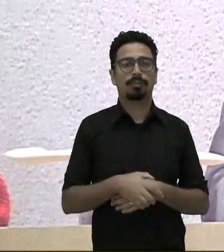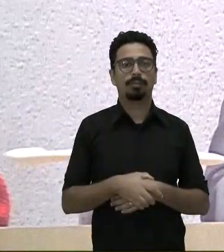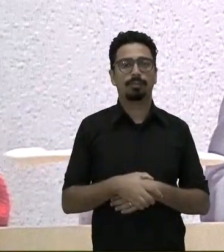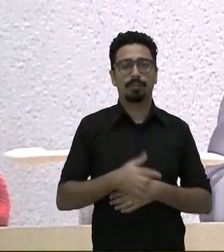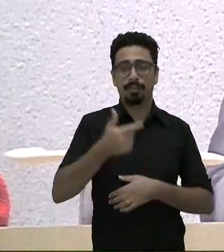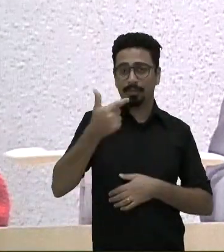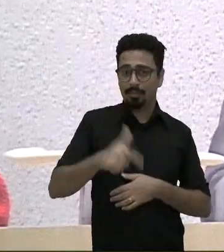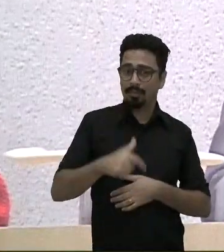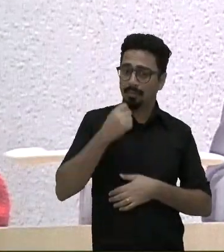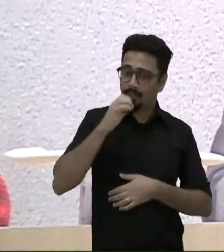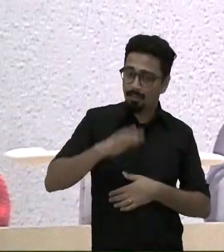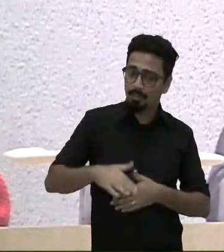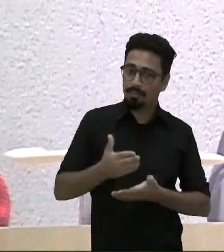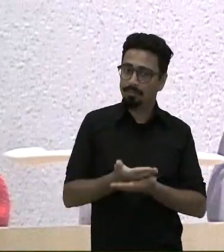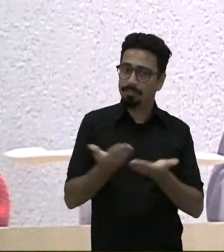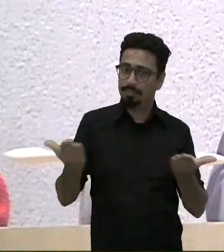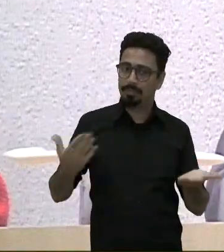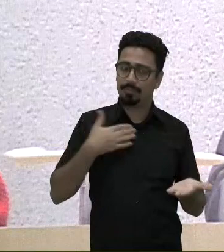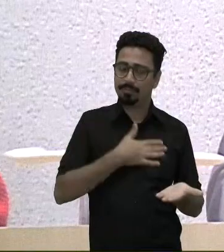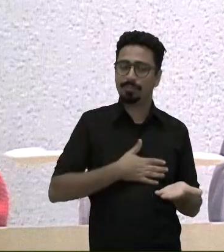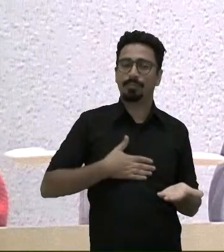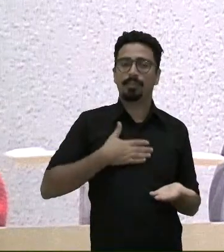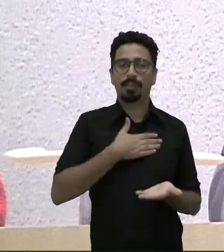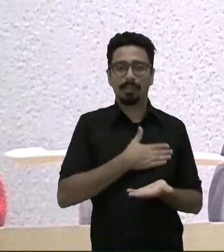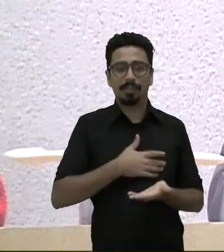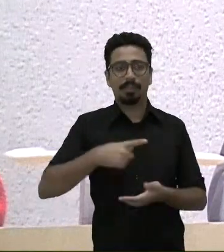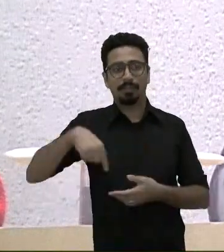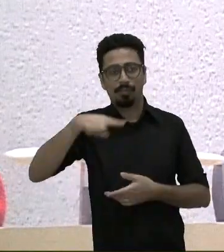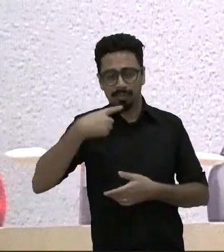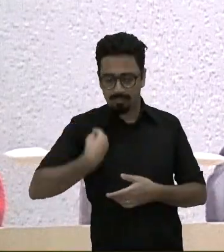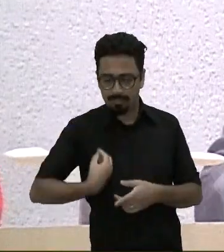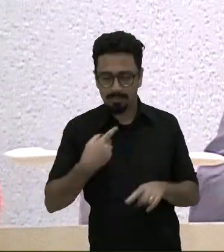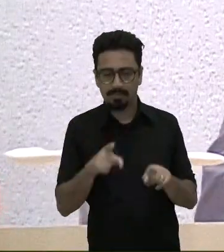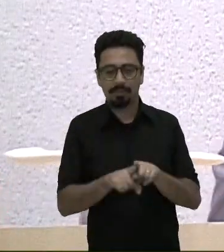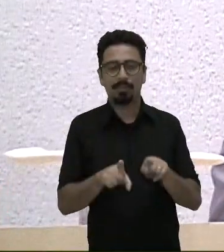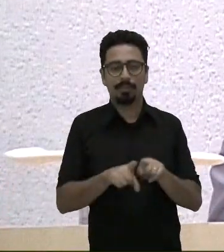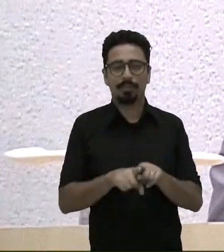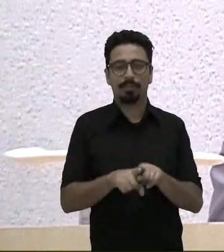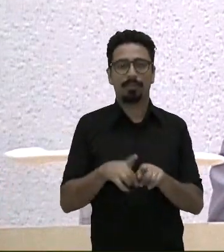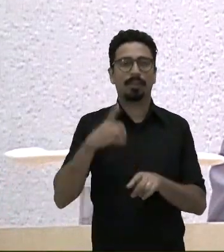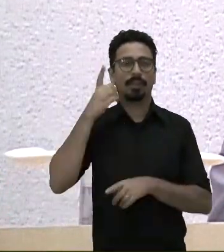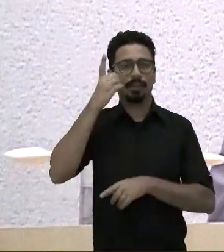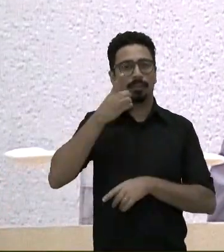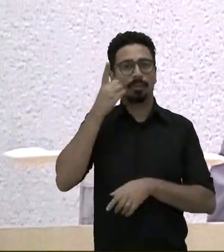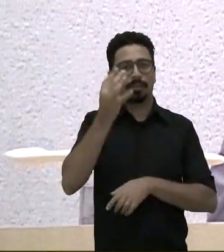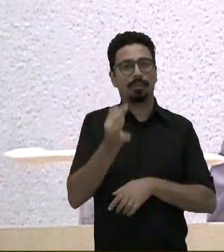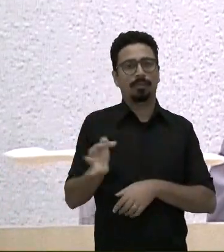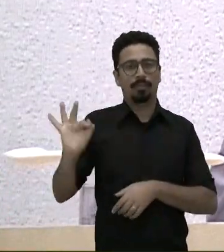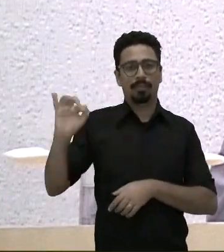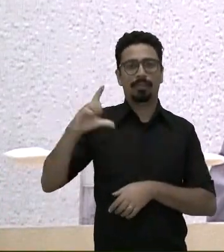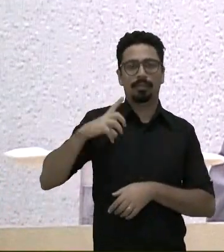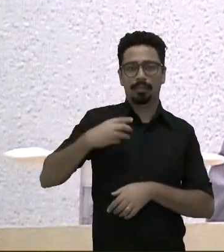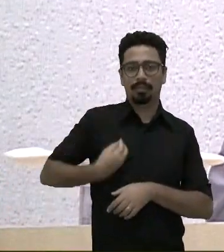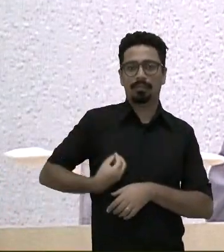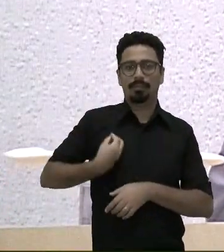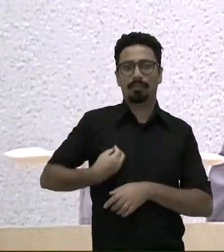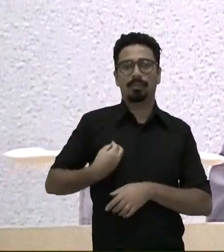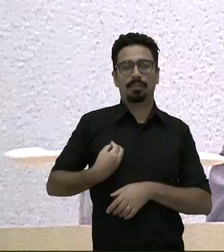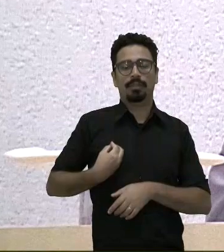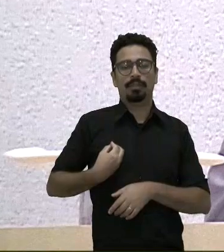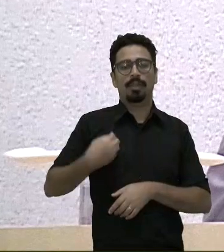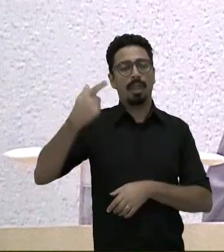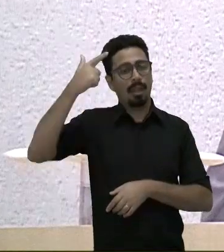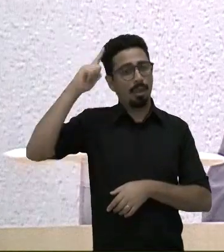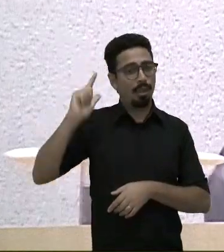Novamente, boa tarde a todos. É um prazer ter todos vocês aqui, a nossa deputada federal também fazendo presença, a